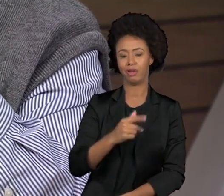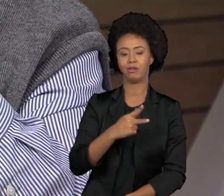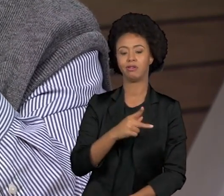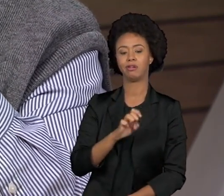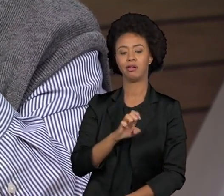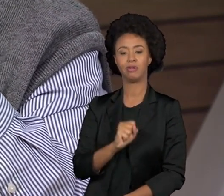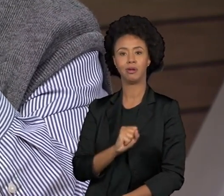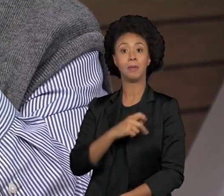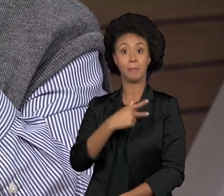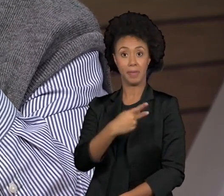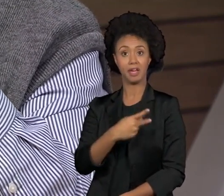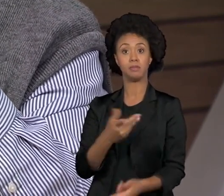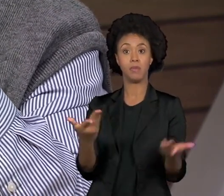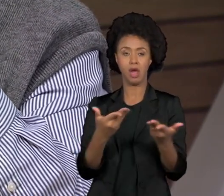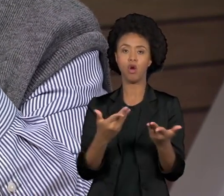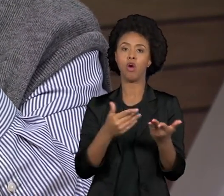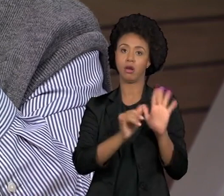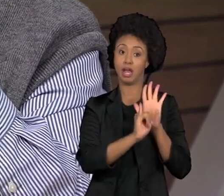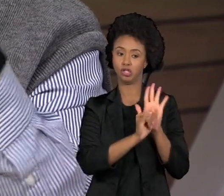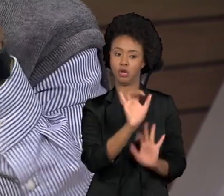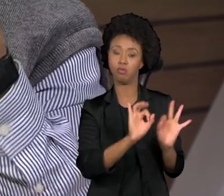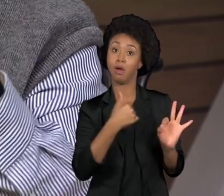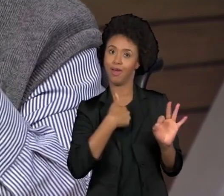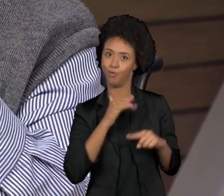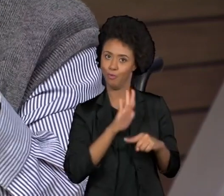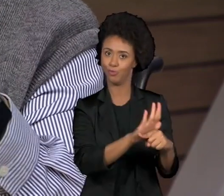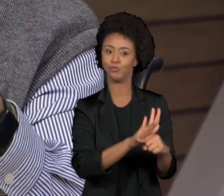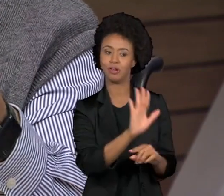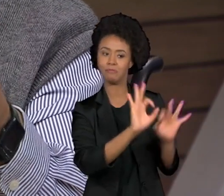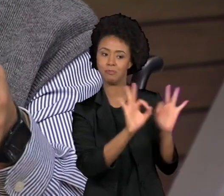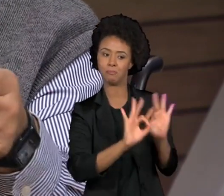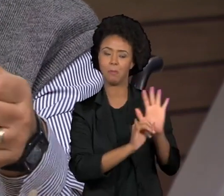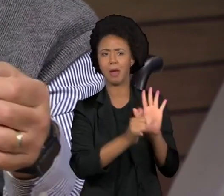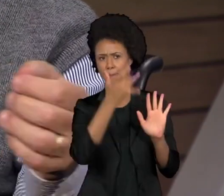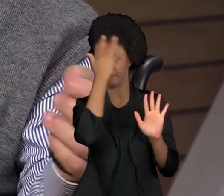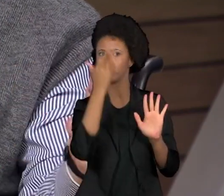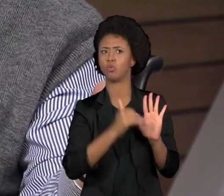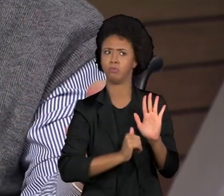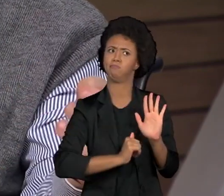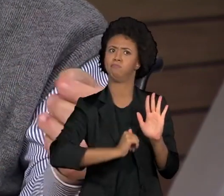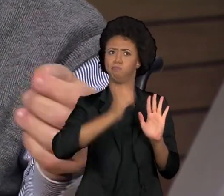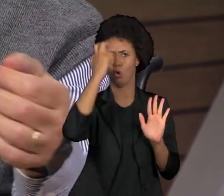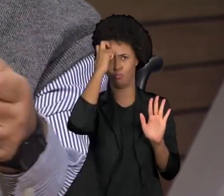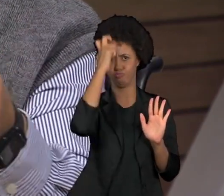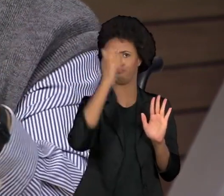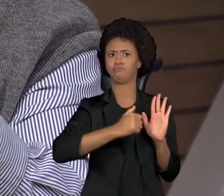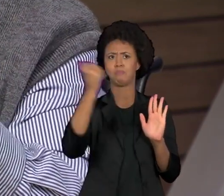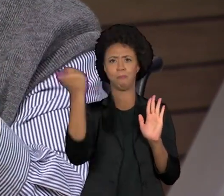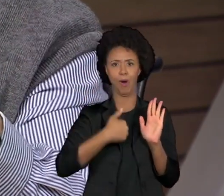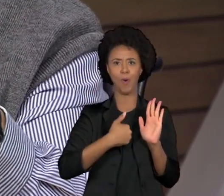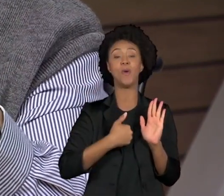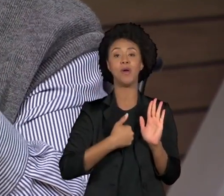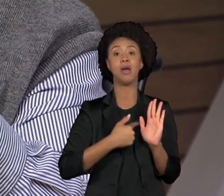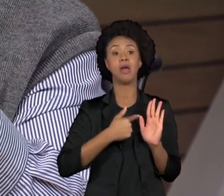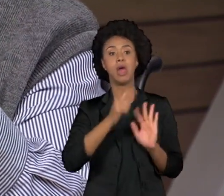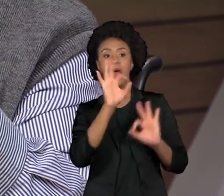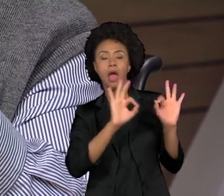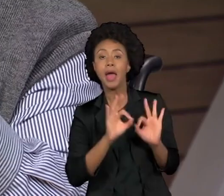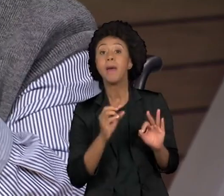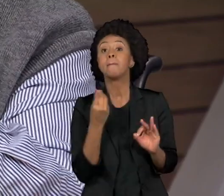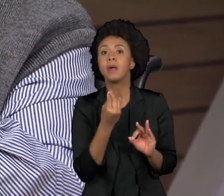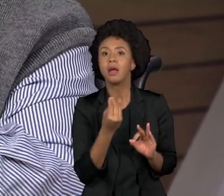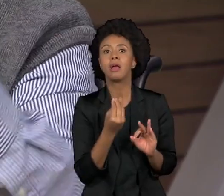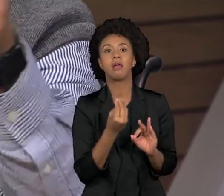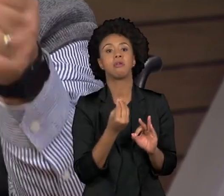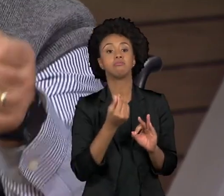estou ajudando a produzir o edital, né, com gente muito mais sabida do que eu, e para a gente financiar isso, mas que tenha a